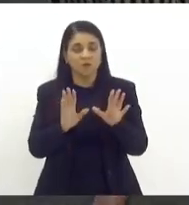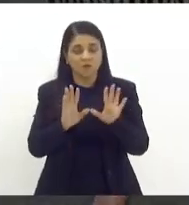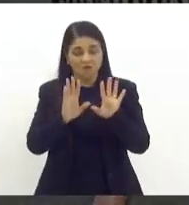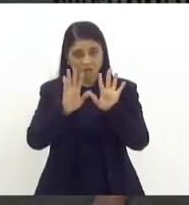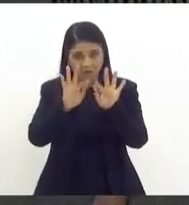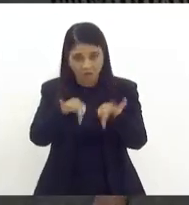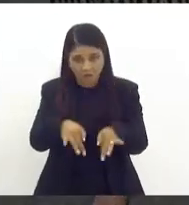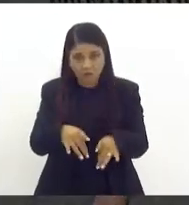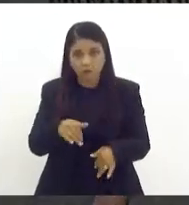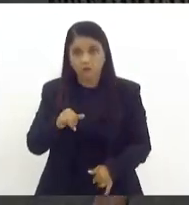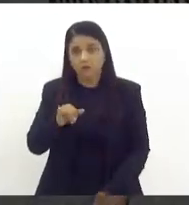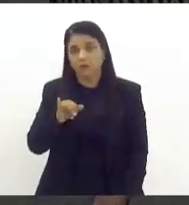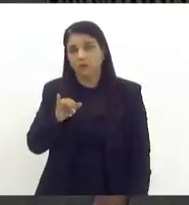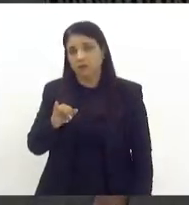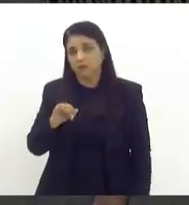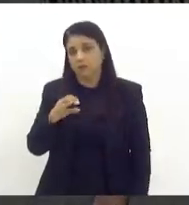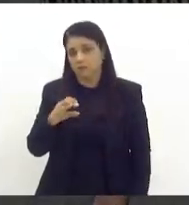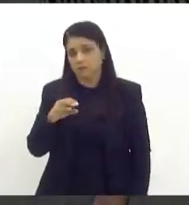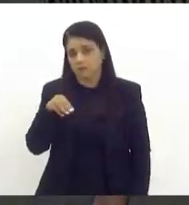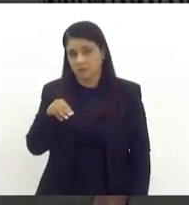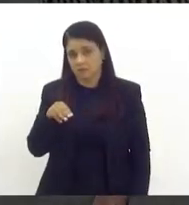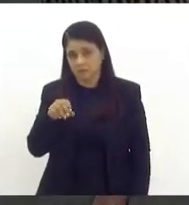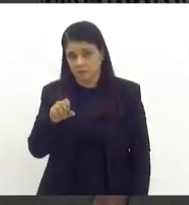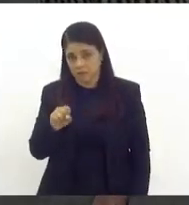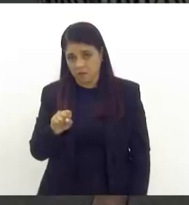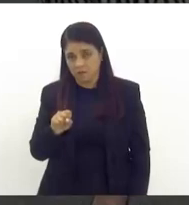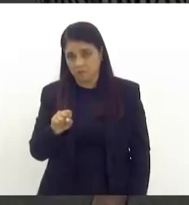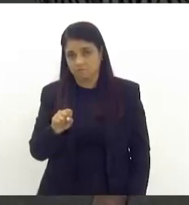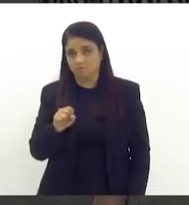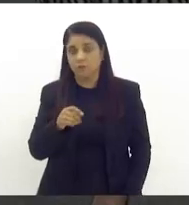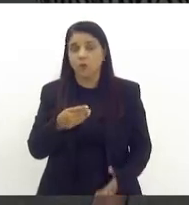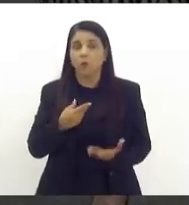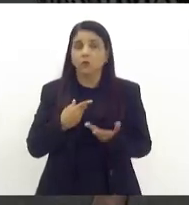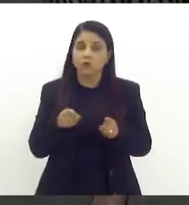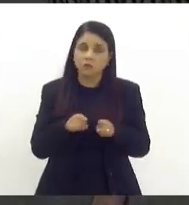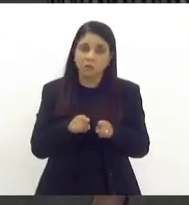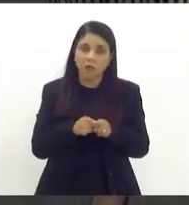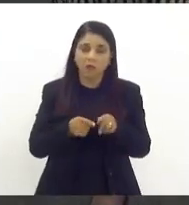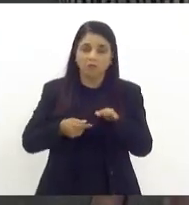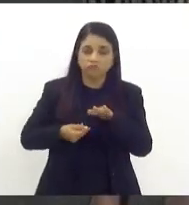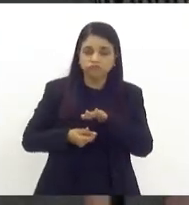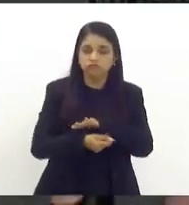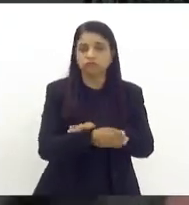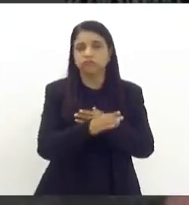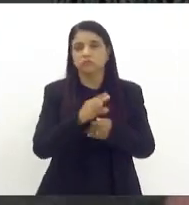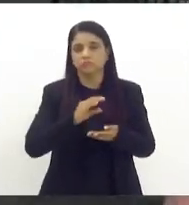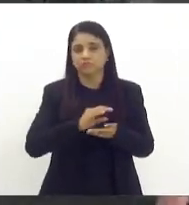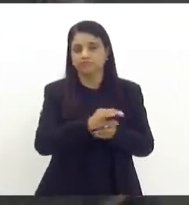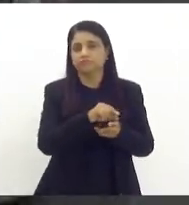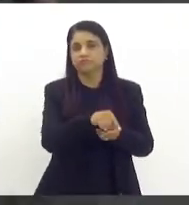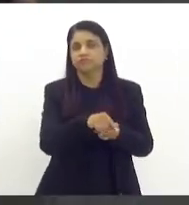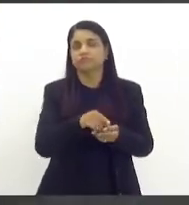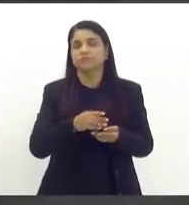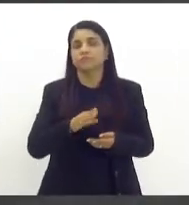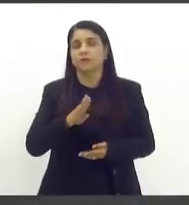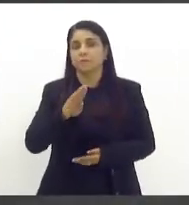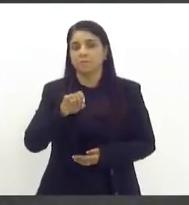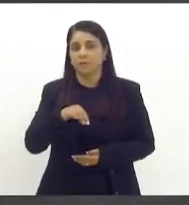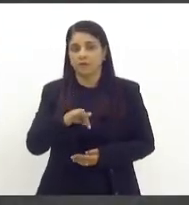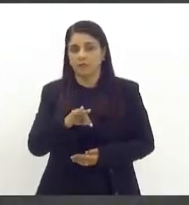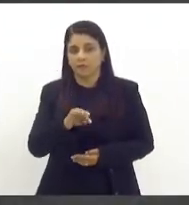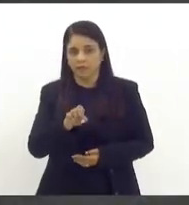ICMS o benefício fiscal tá instinto junto e só União só União